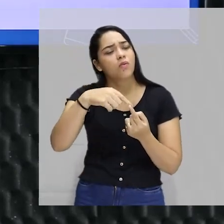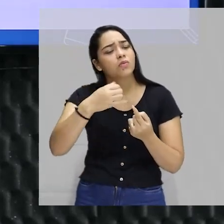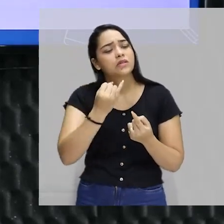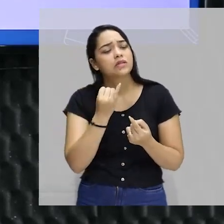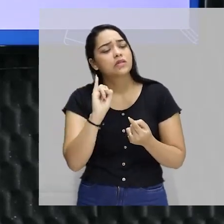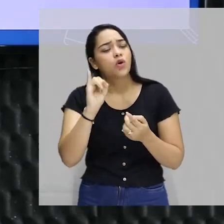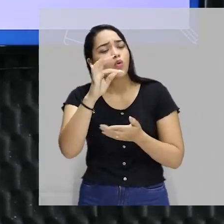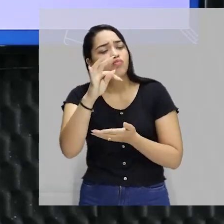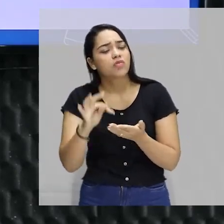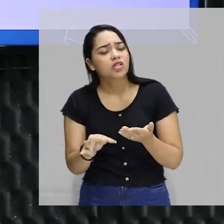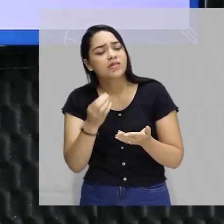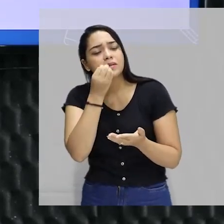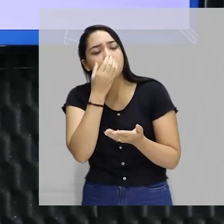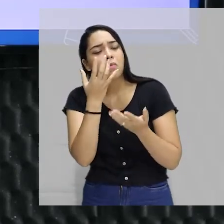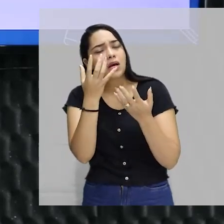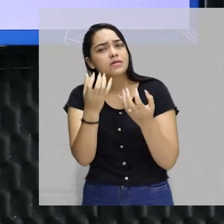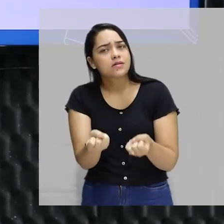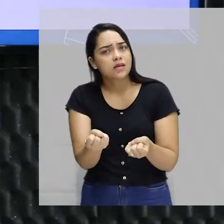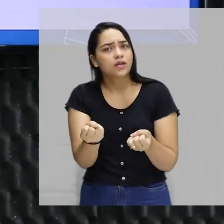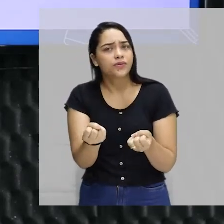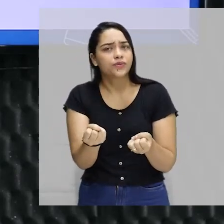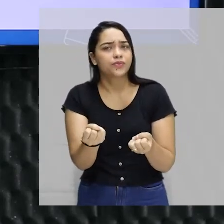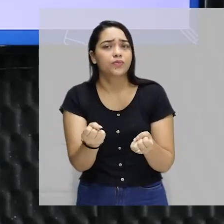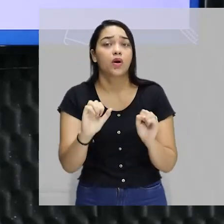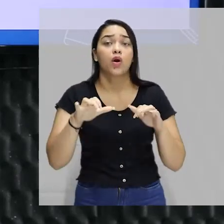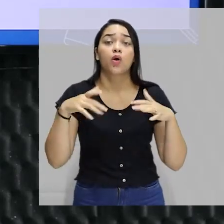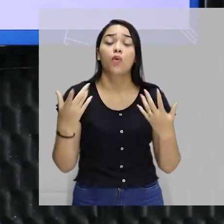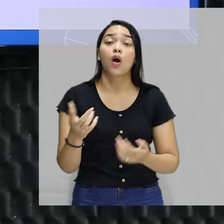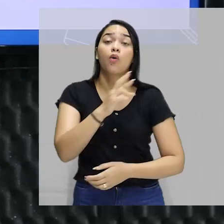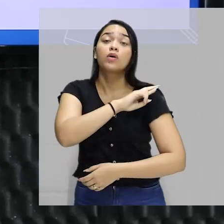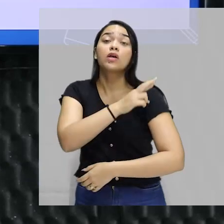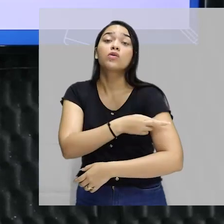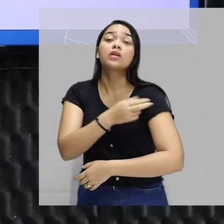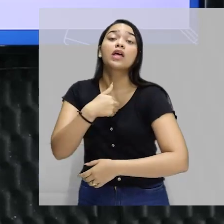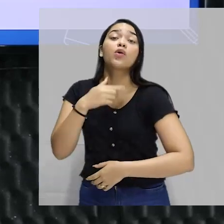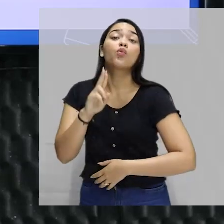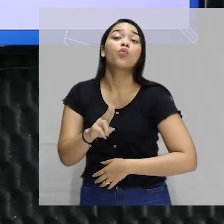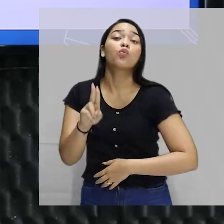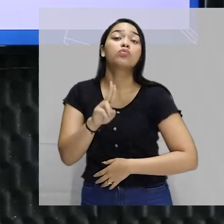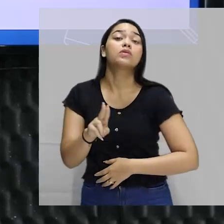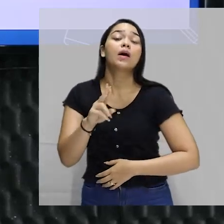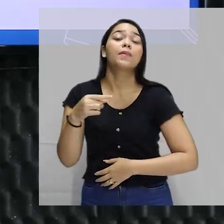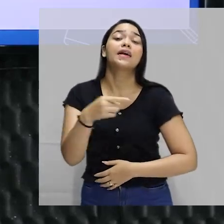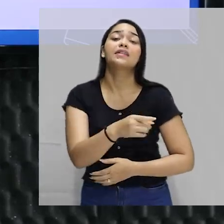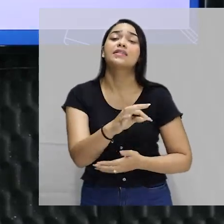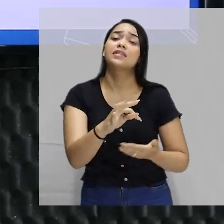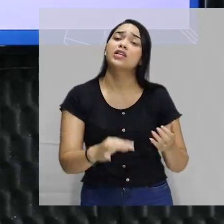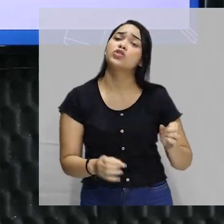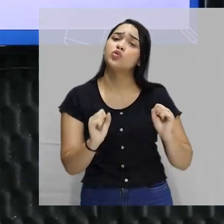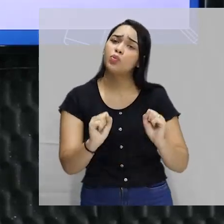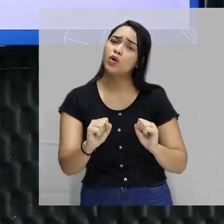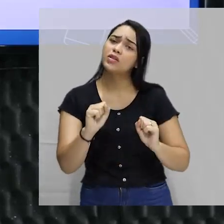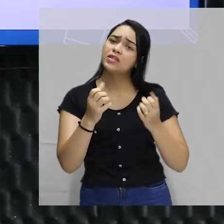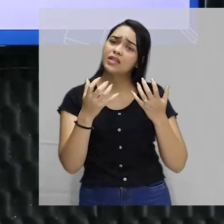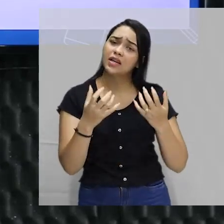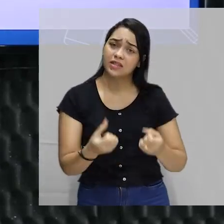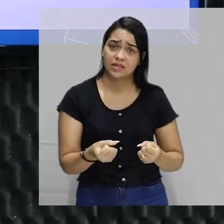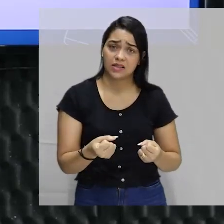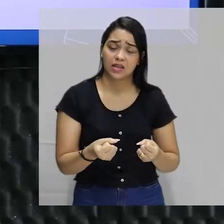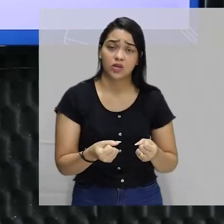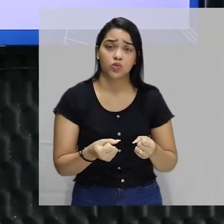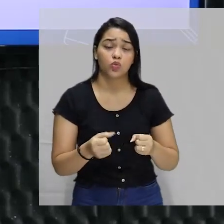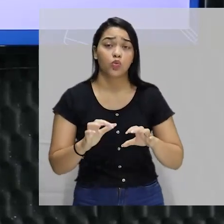que esse meu texto ele vai ser bem aceito? Né? Quais os recursos que eu vou utilizar para que esse texto ele seja mais bem aceito em